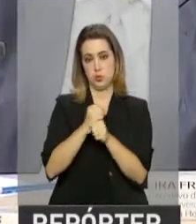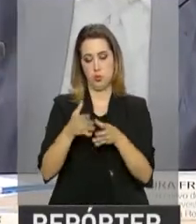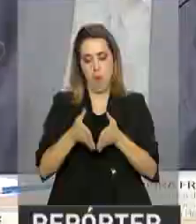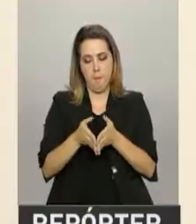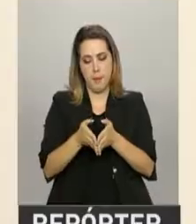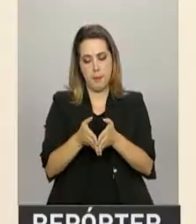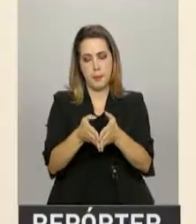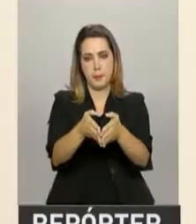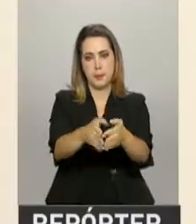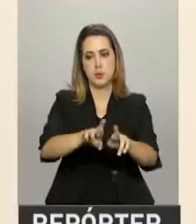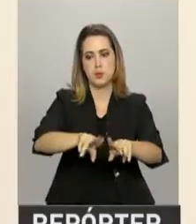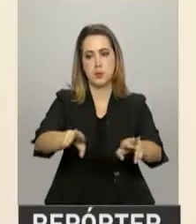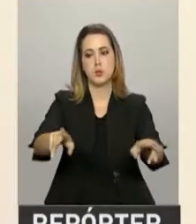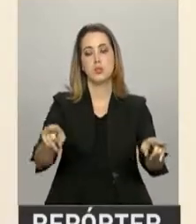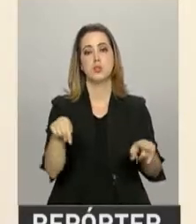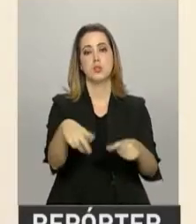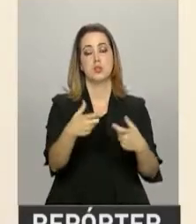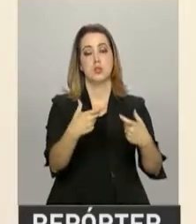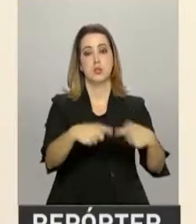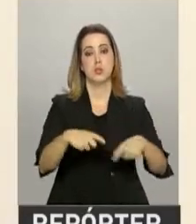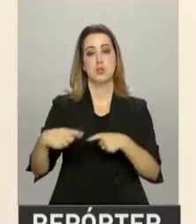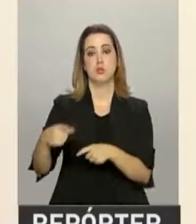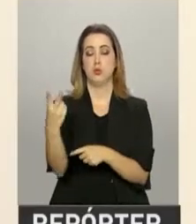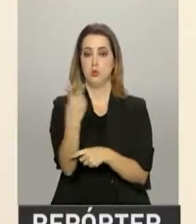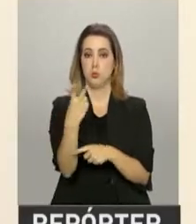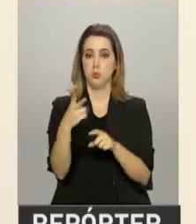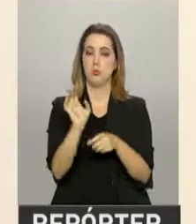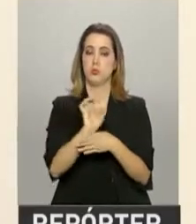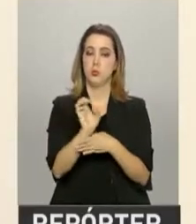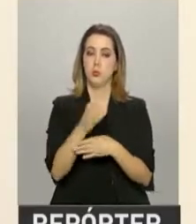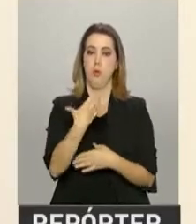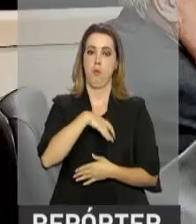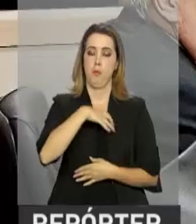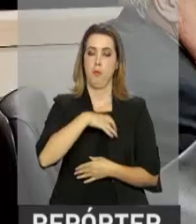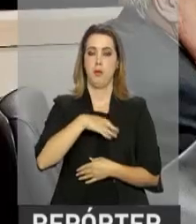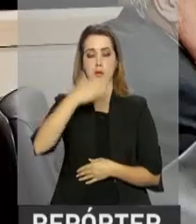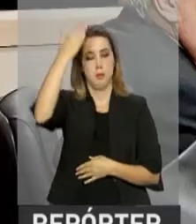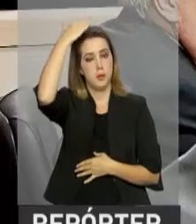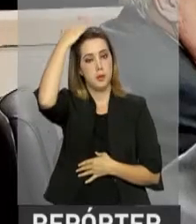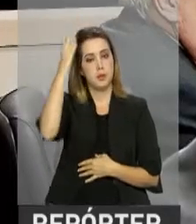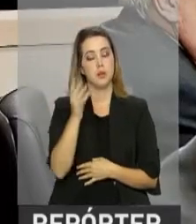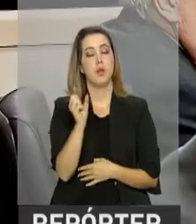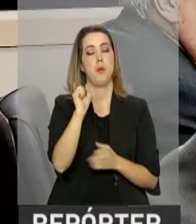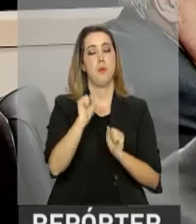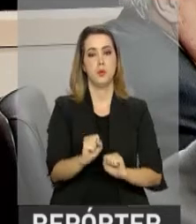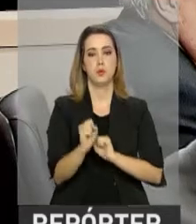na Bahia, e Paranaguá, no Paraná, vai permitir investimentos em torno de